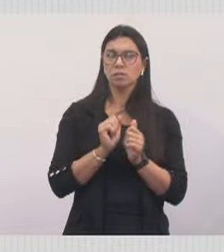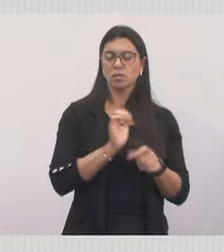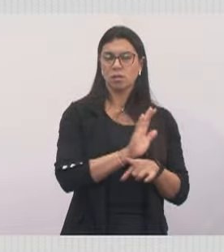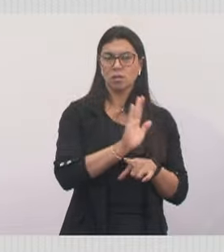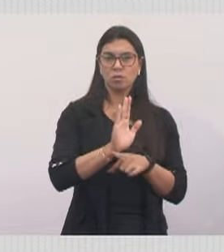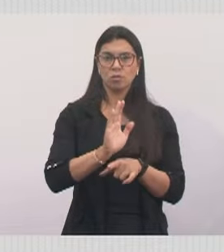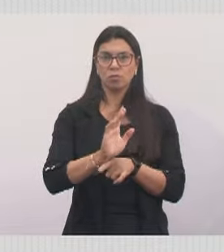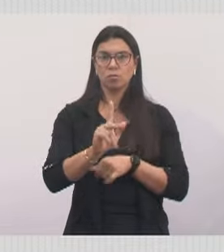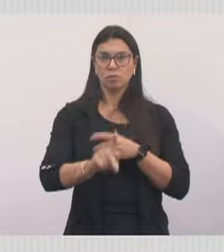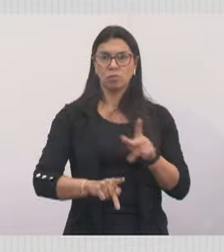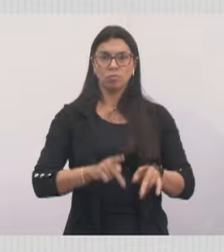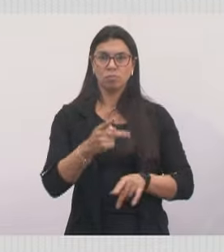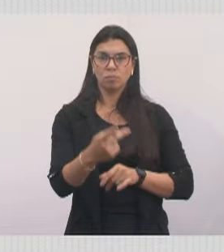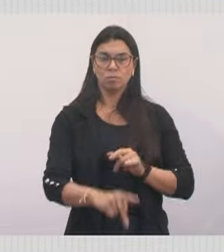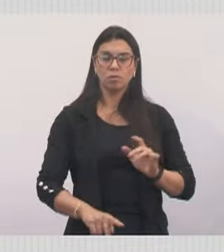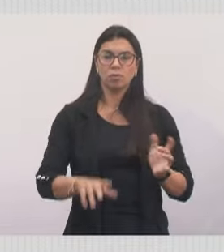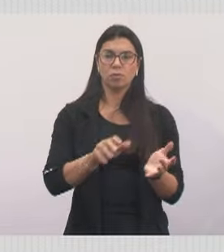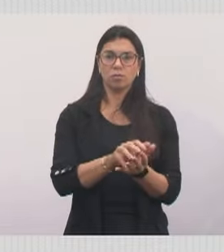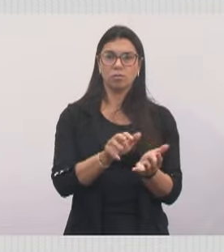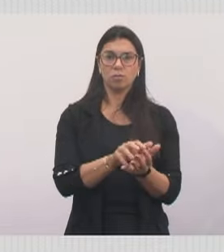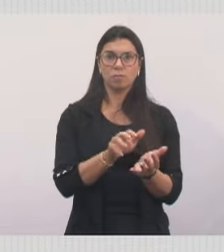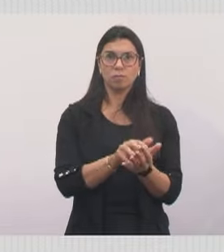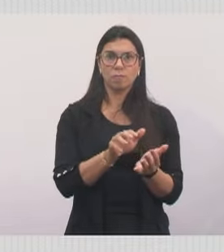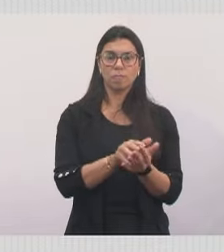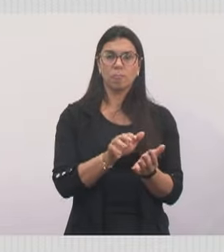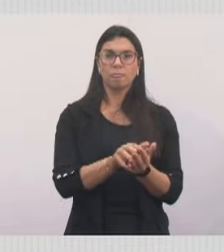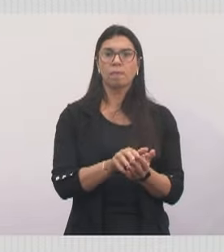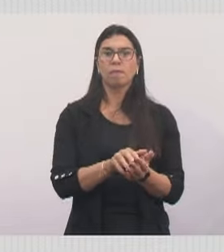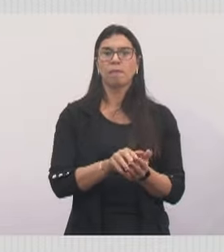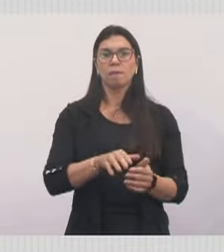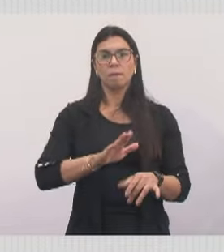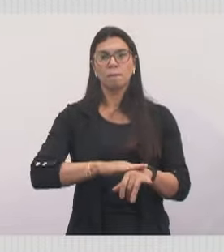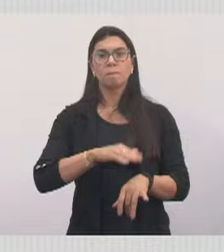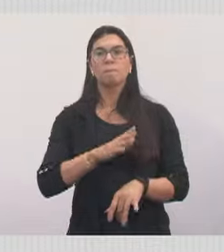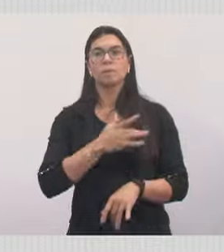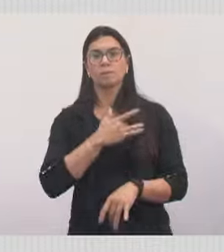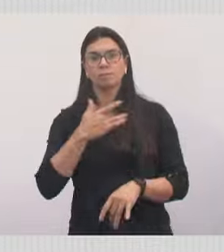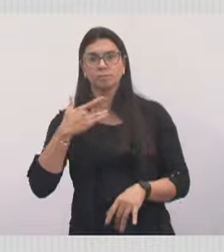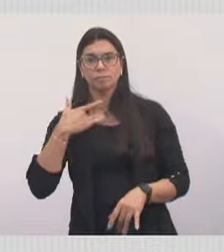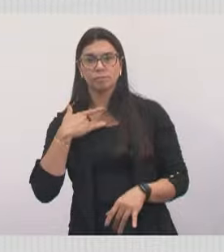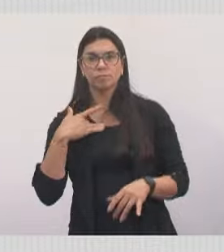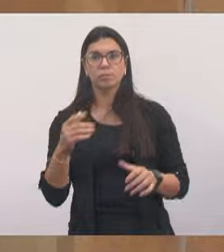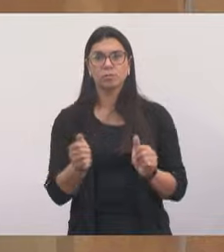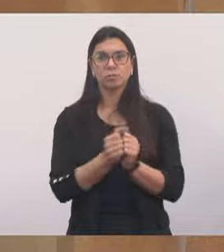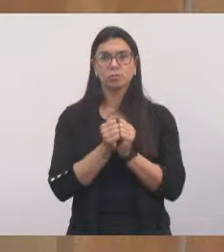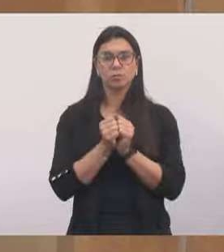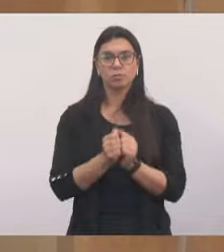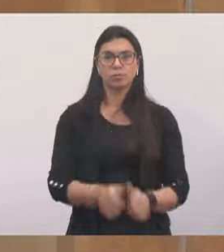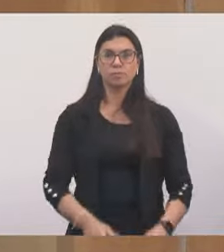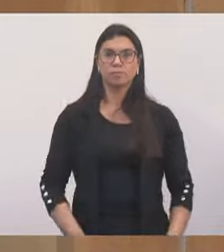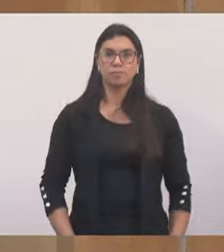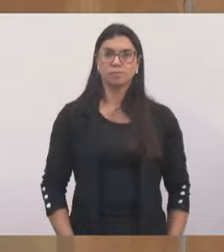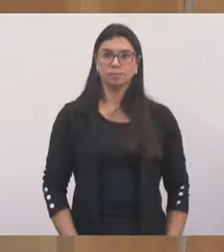Jacareí, contribuindo para uma comunidade mais saudável e também unida. Próximo.